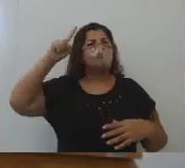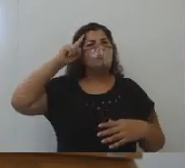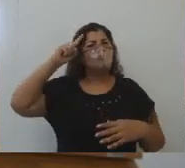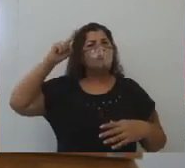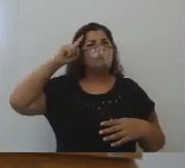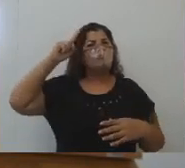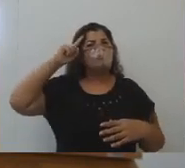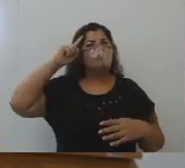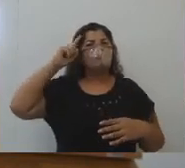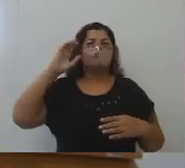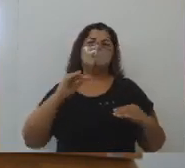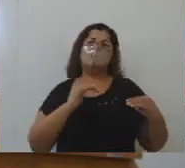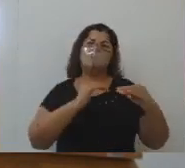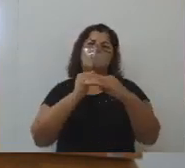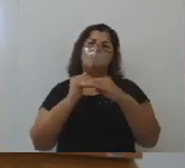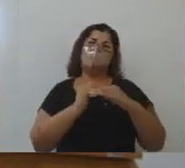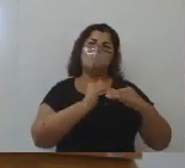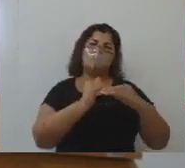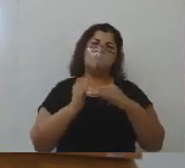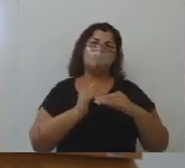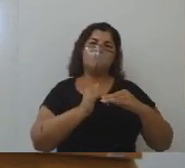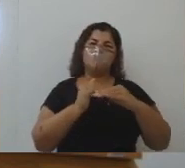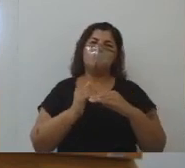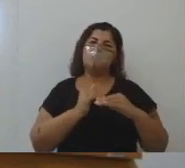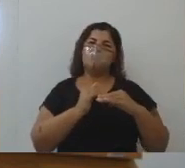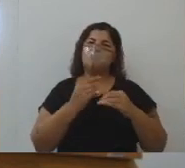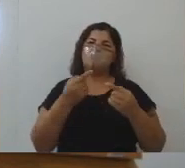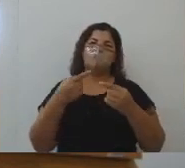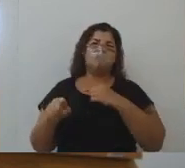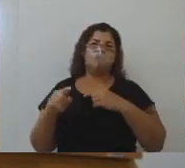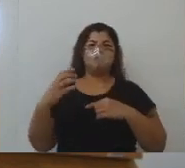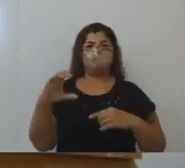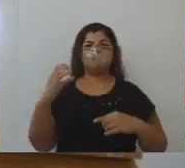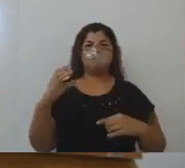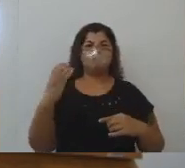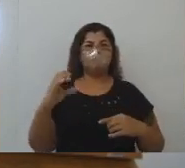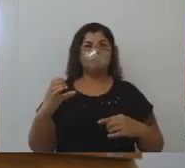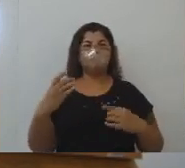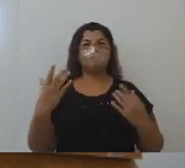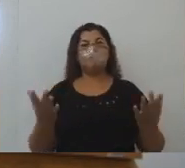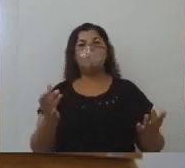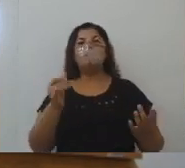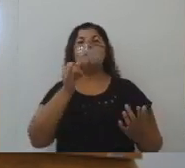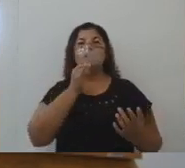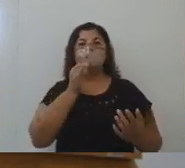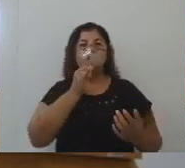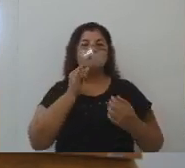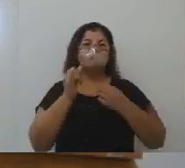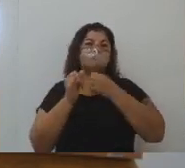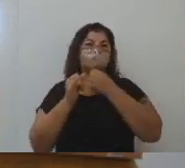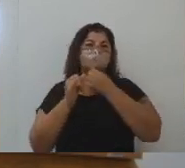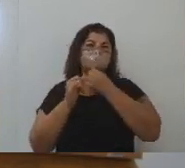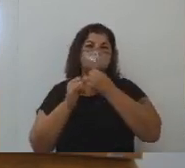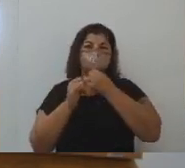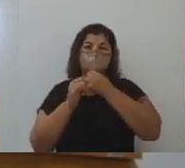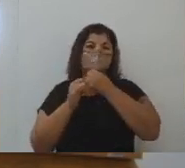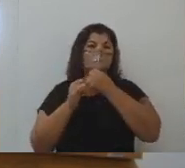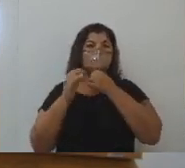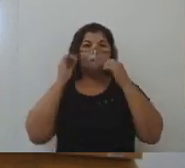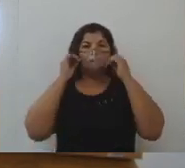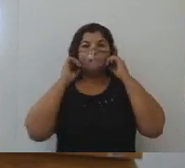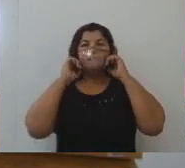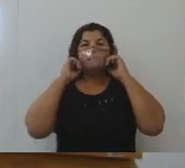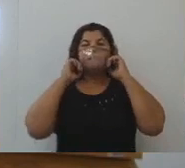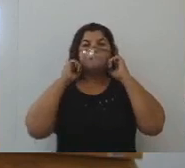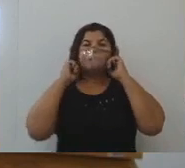dia é senso comum. Então, tem algumas cenas que a gente pode usar aqui para ilustrar, como, por exemplo, vocês lembram